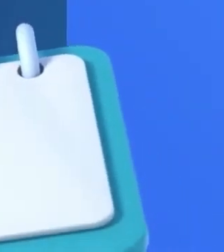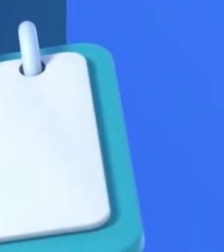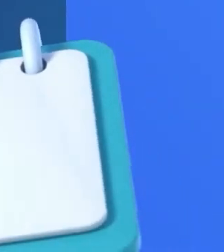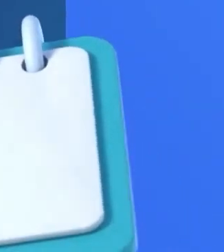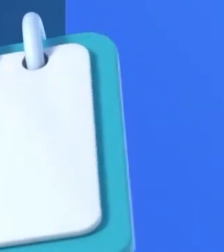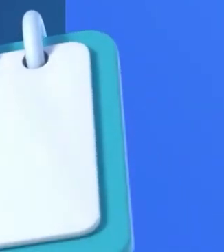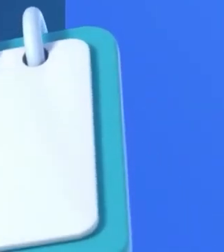tchau